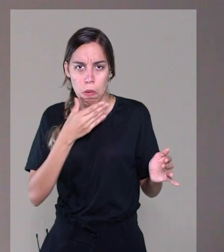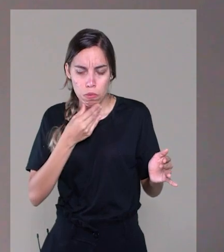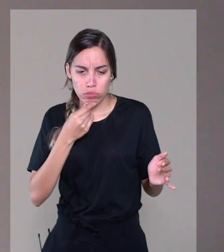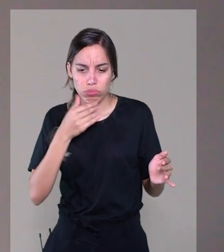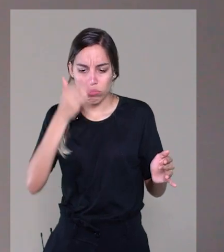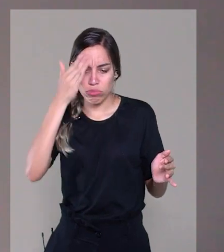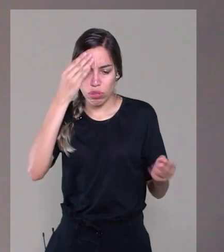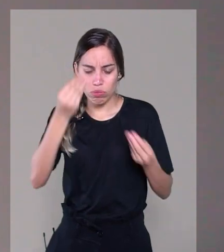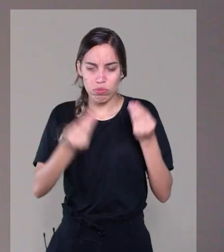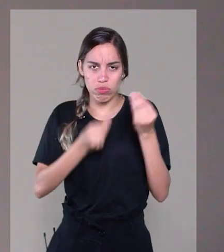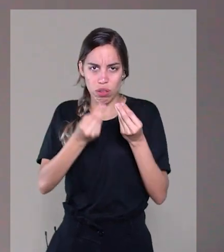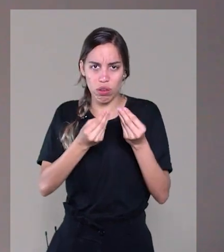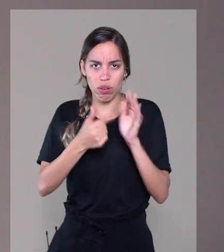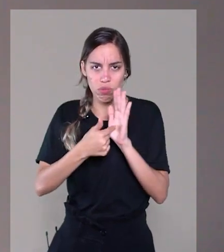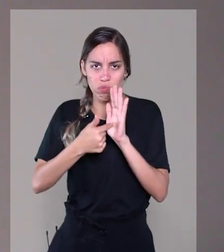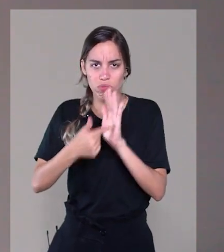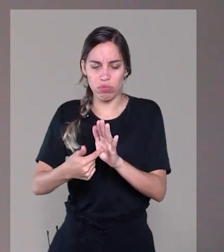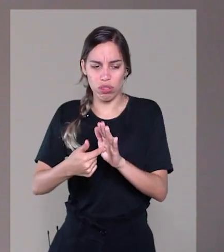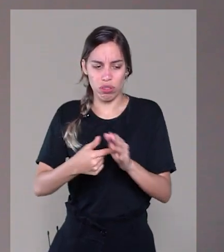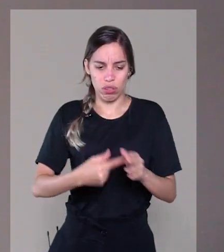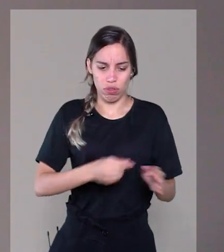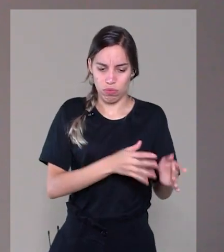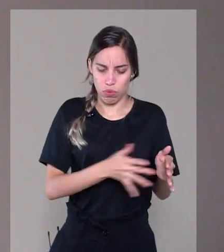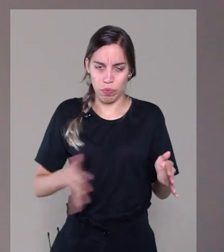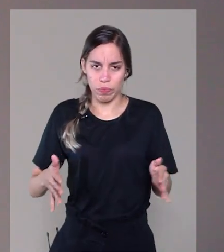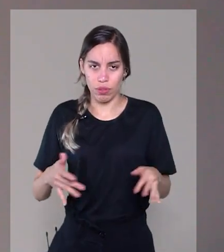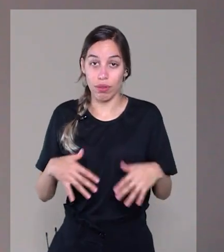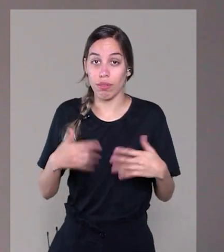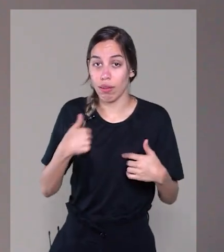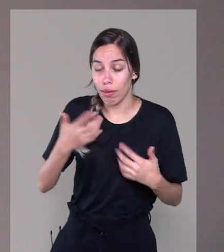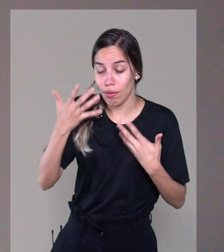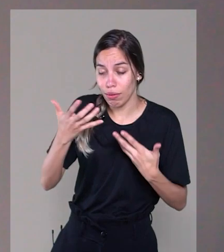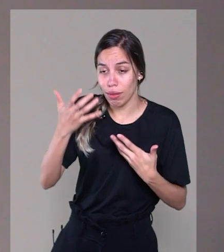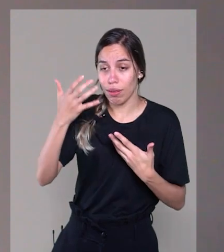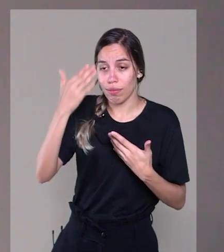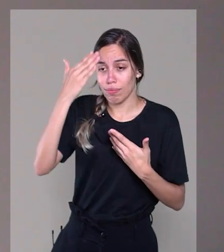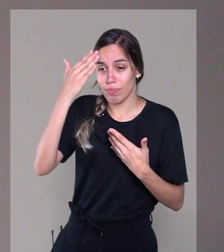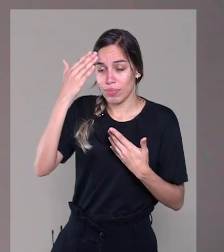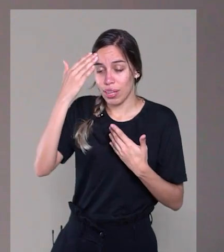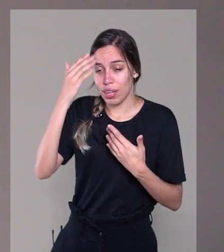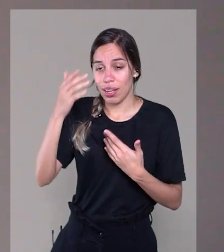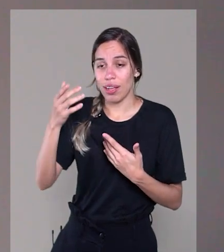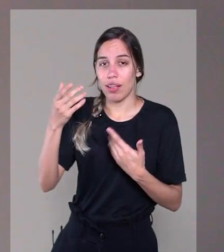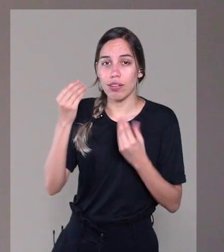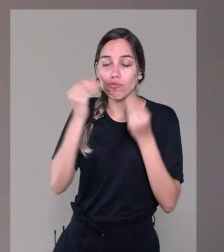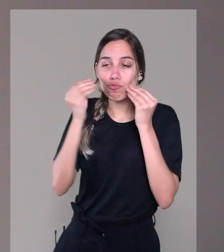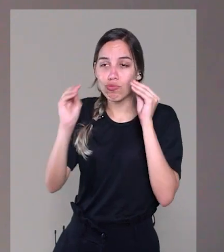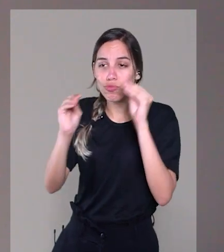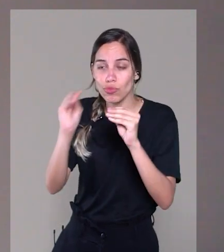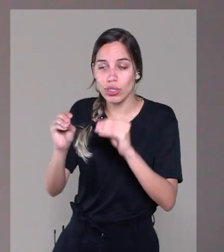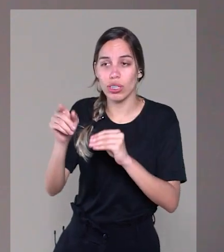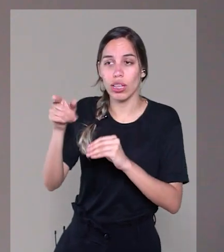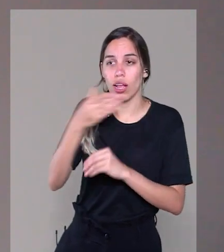né? Aproveitar para mandar um abraço para o Evandro Teixeira, que é uma figura incrível, dos maiores fotógrafos aí do Brasil, que está com